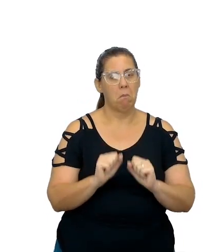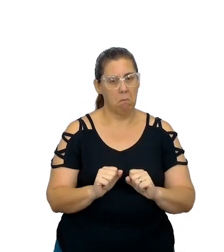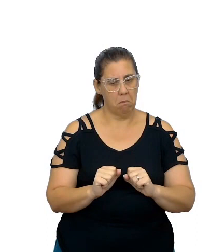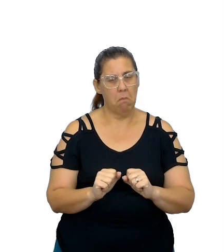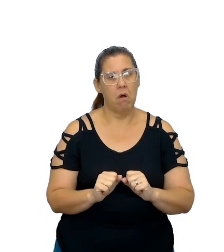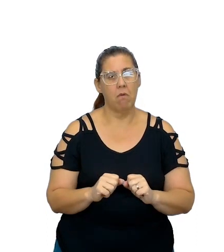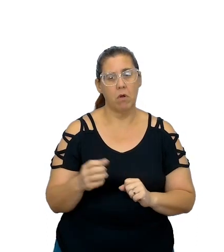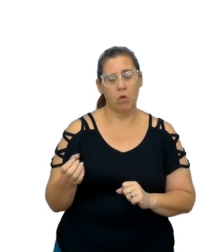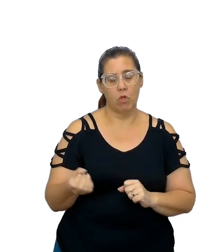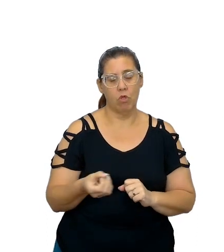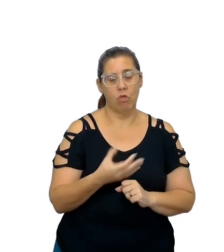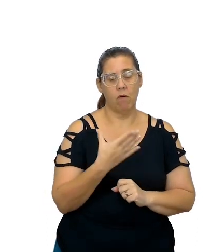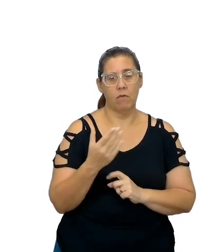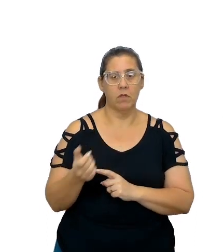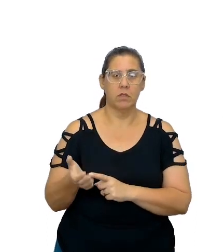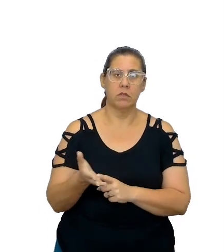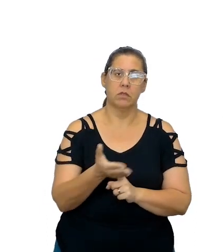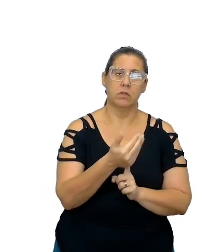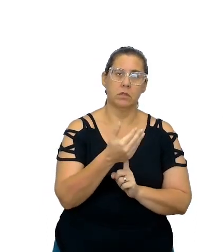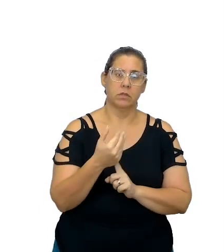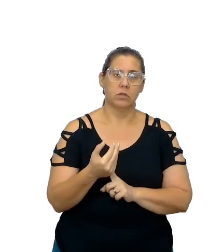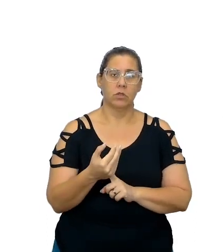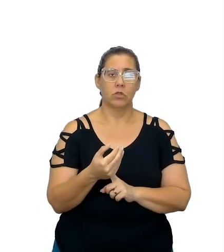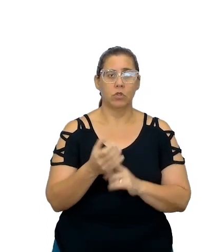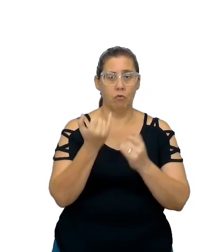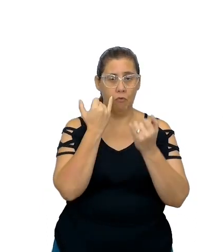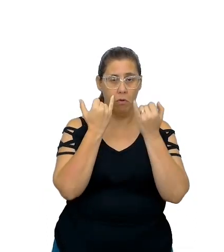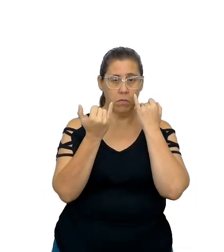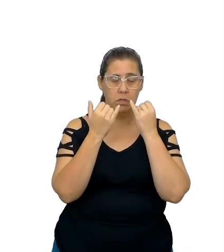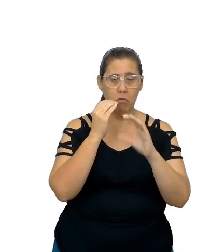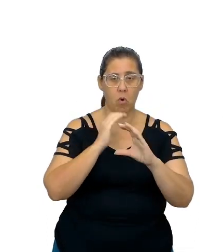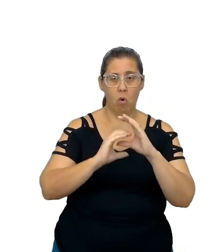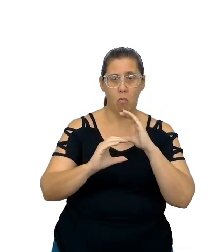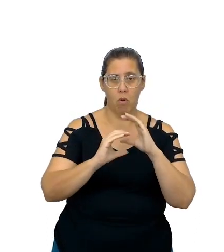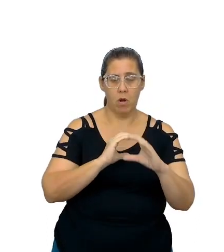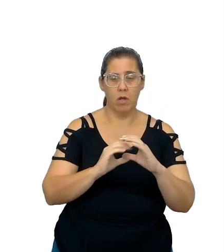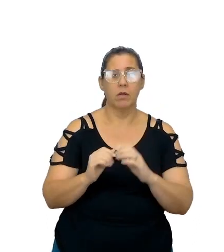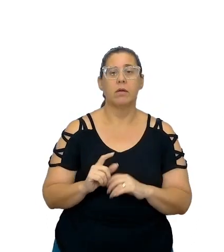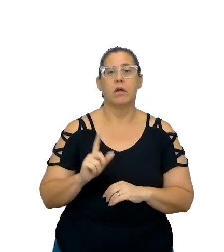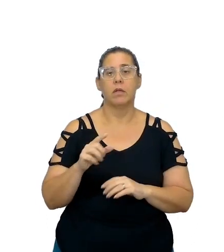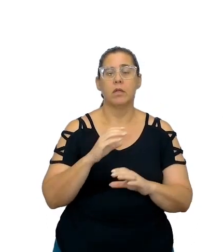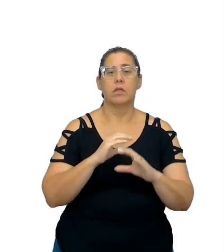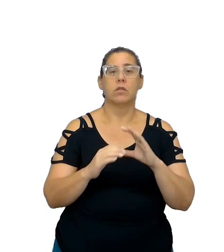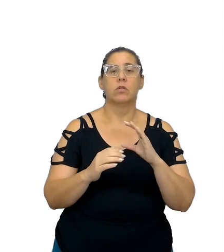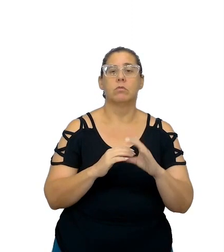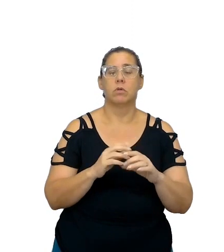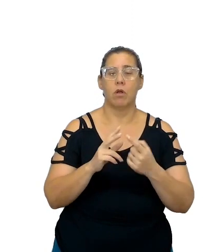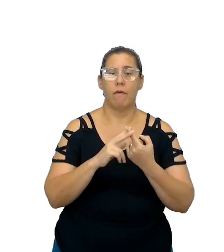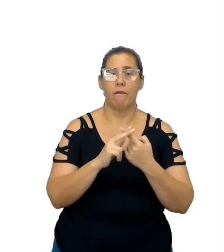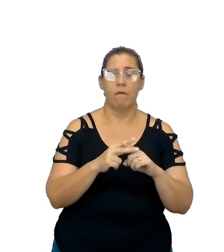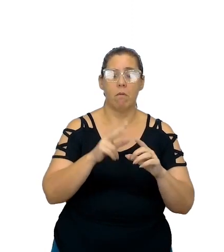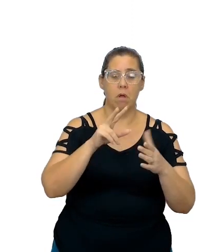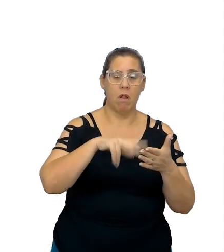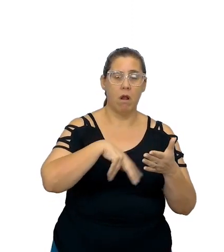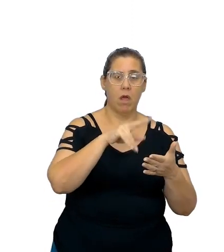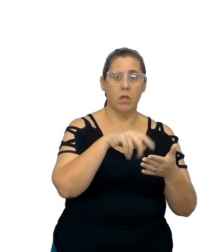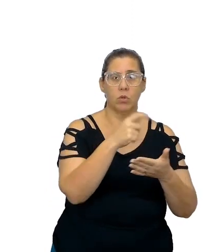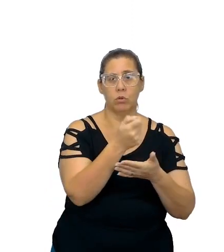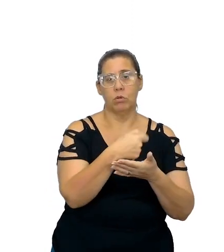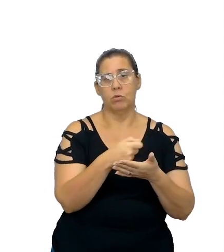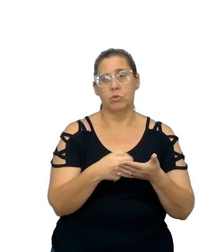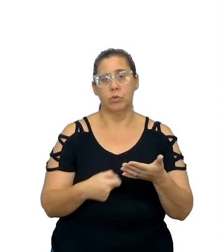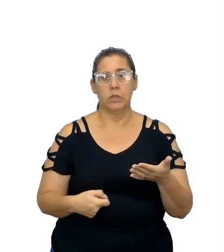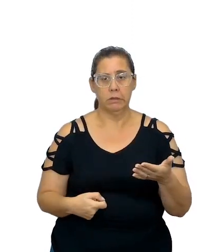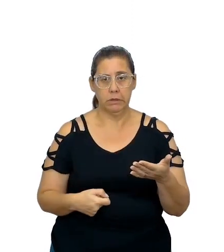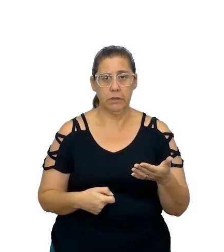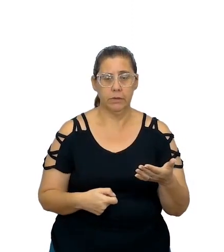dessas novas tecnologias digitais de informação e comunicação, não é? Essas tecnologias e ferramentas de leitura, escrita,